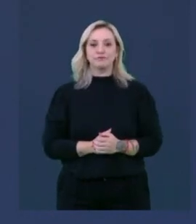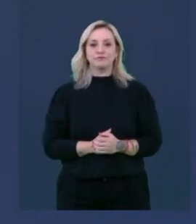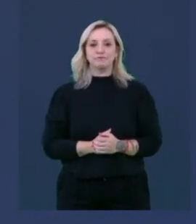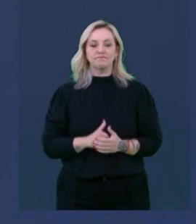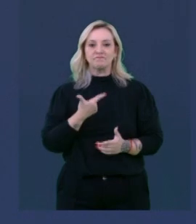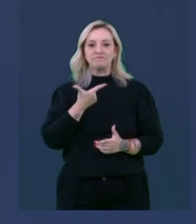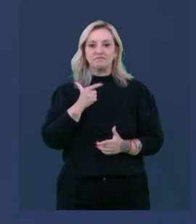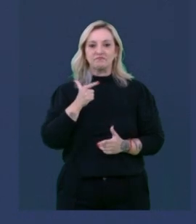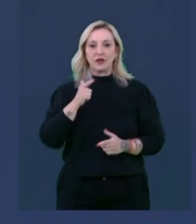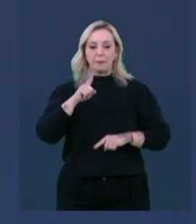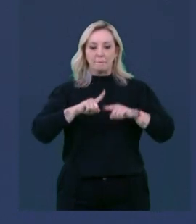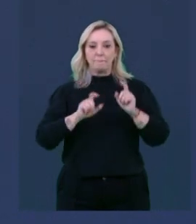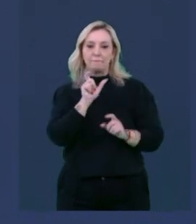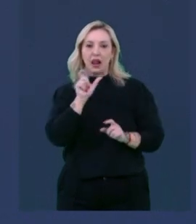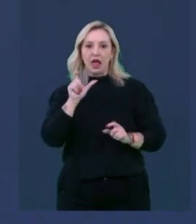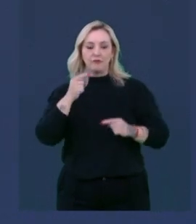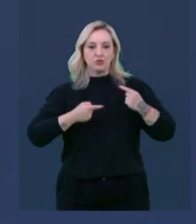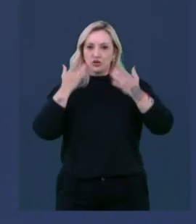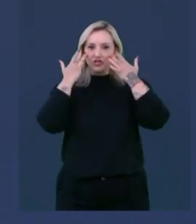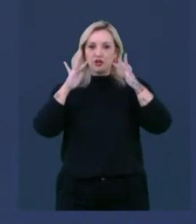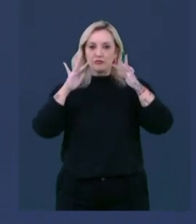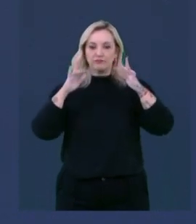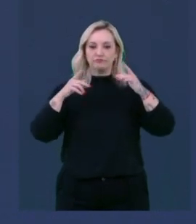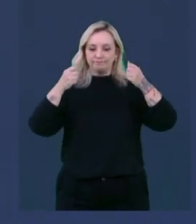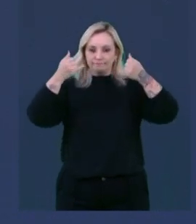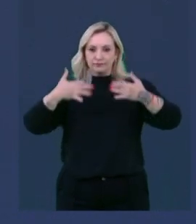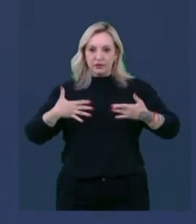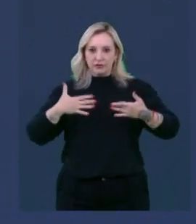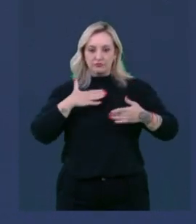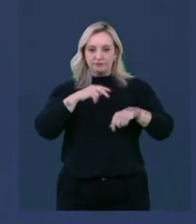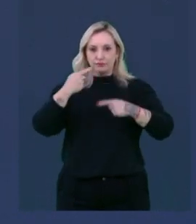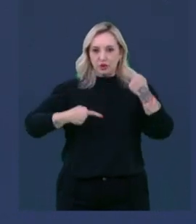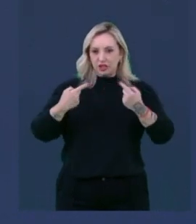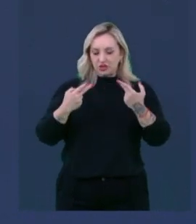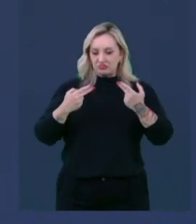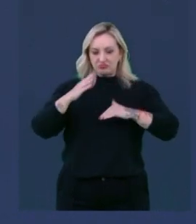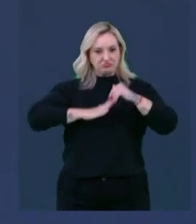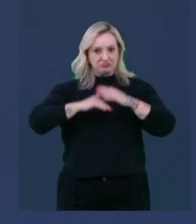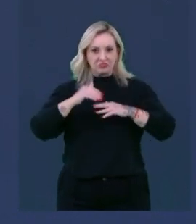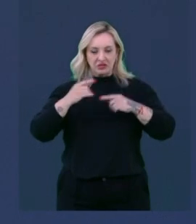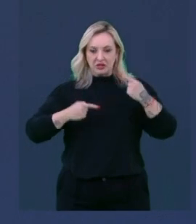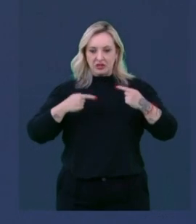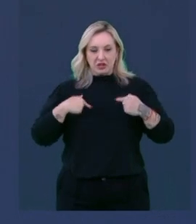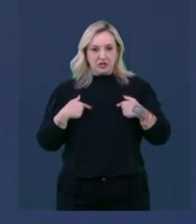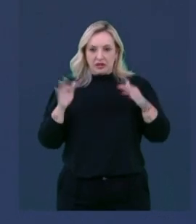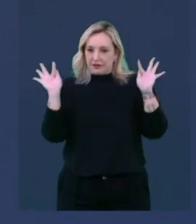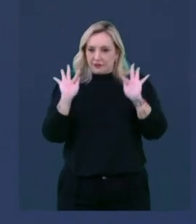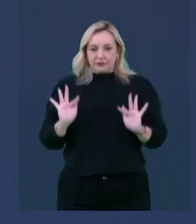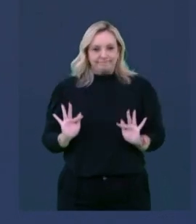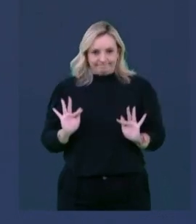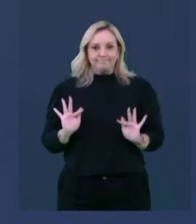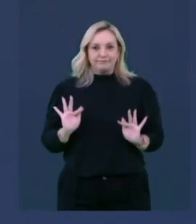palavriado político eu não sei falar como político não sei agir como político não estou nem um pouco feliz com que